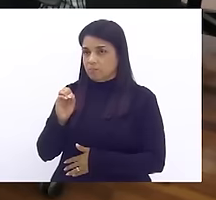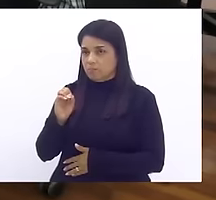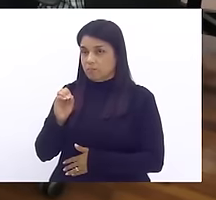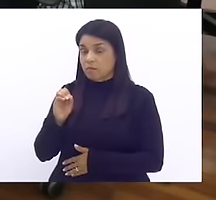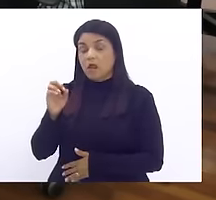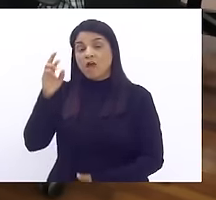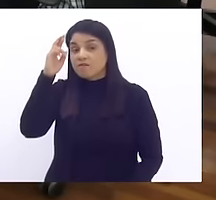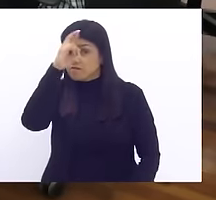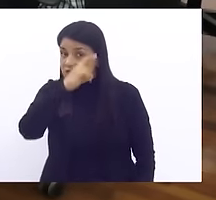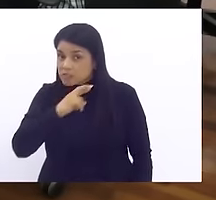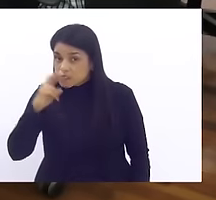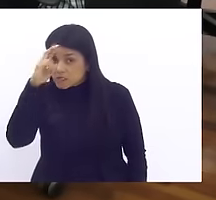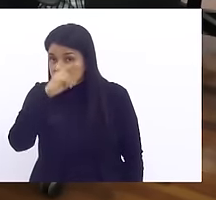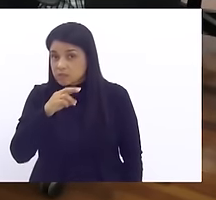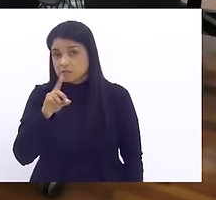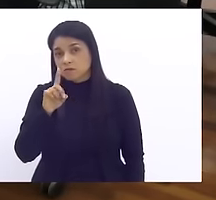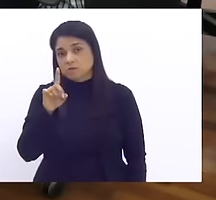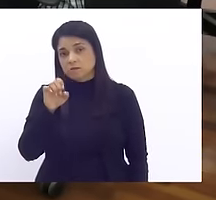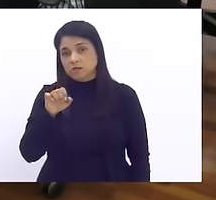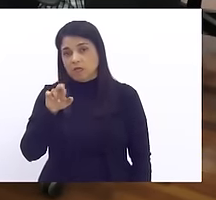teve a utilização do dedo